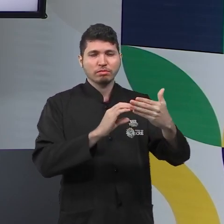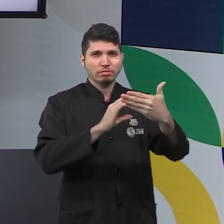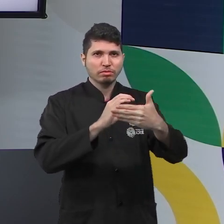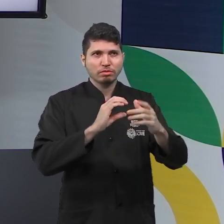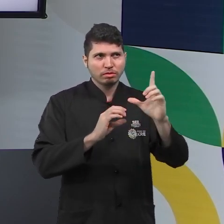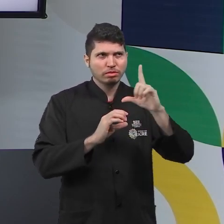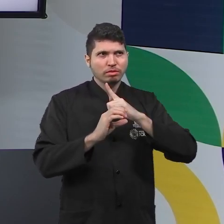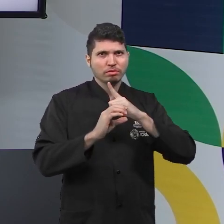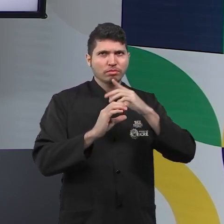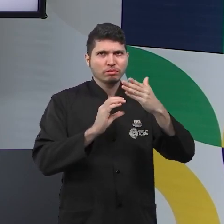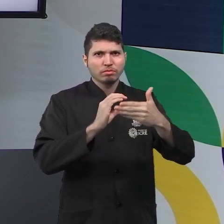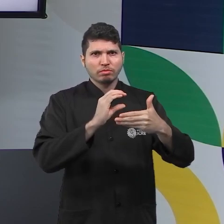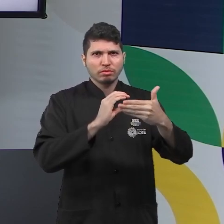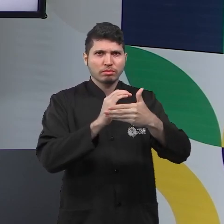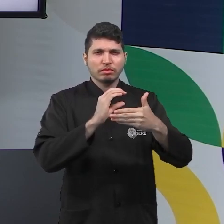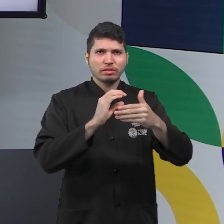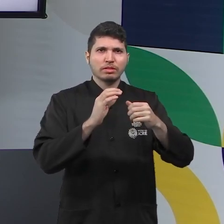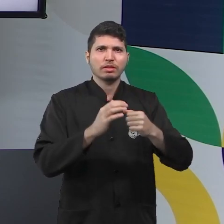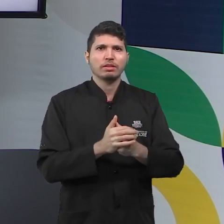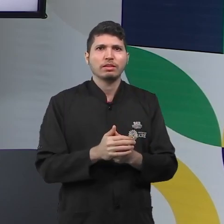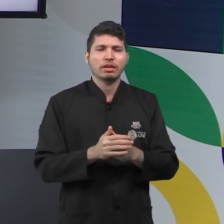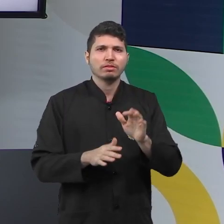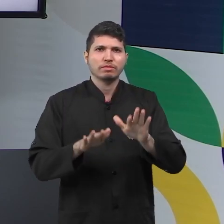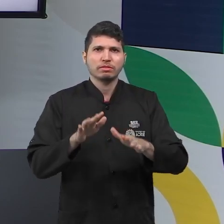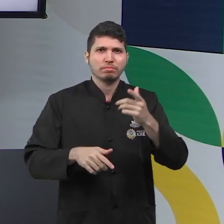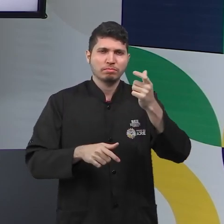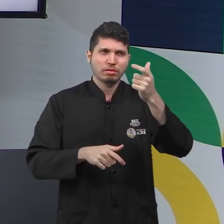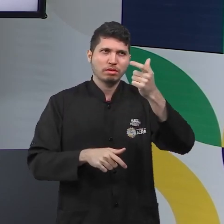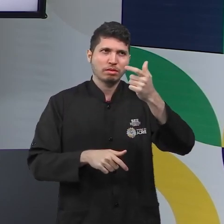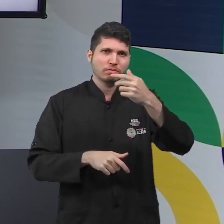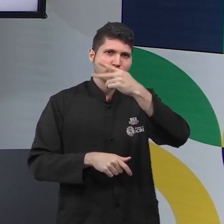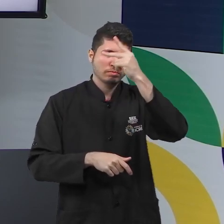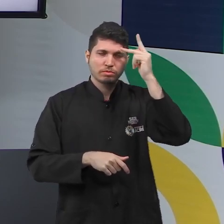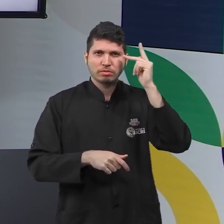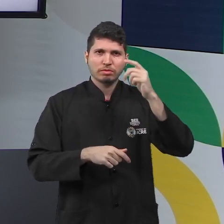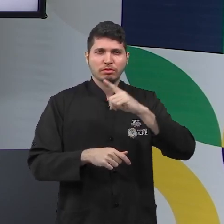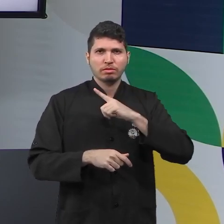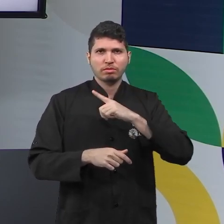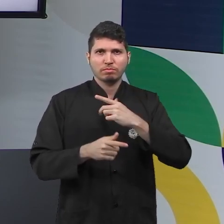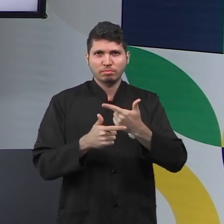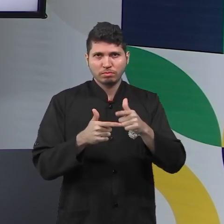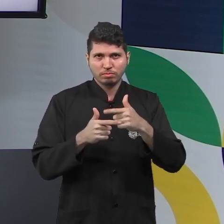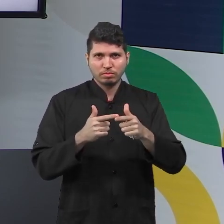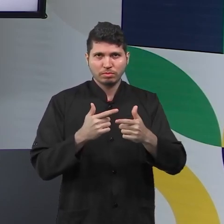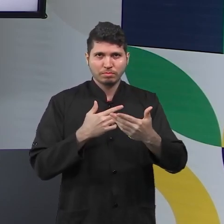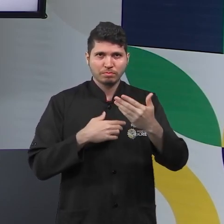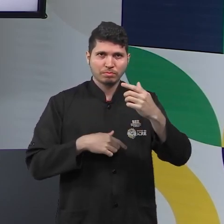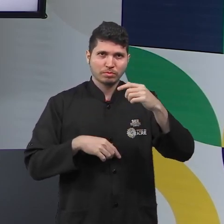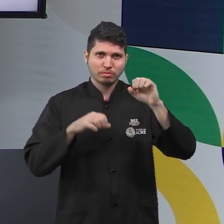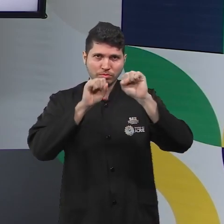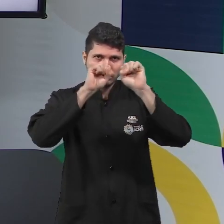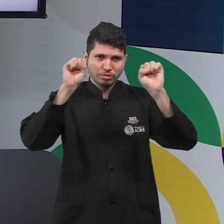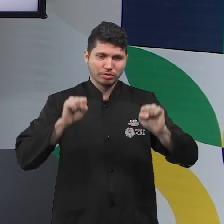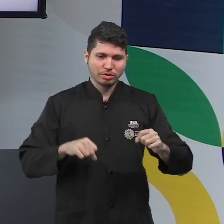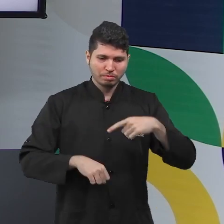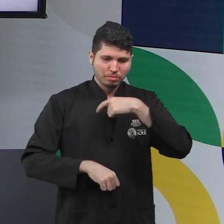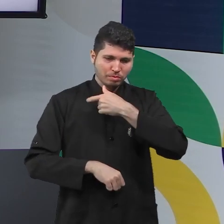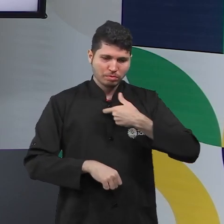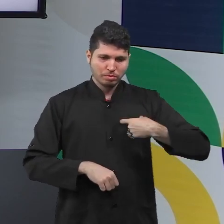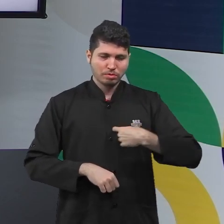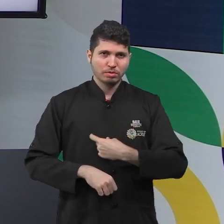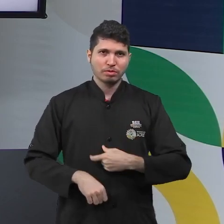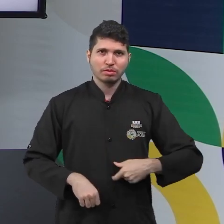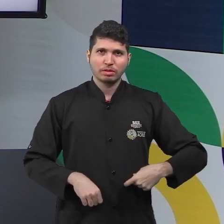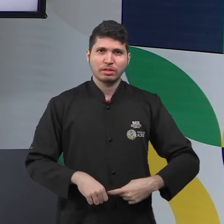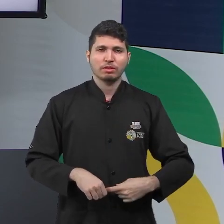de quebrar esse carboidrato. Eles não têm uma enzima chamada lactase. E por conta